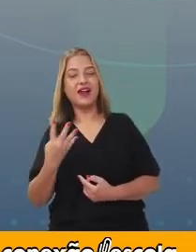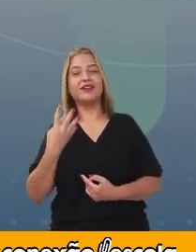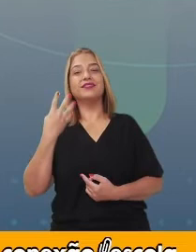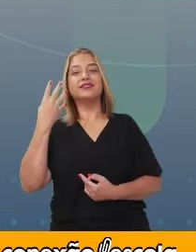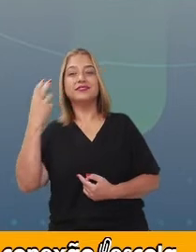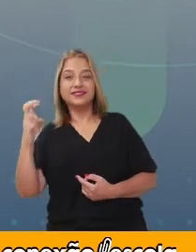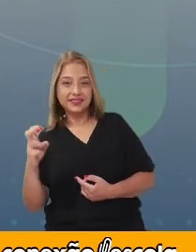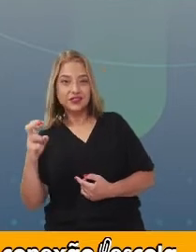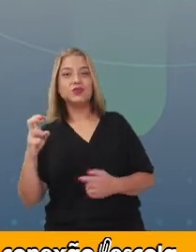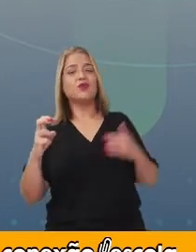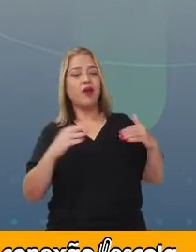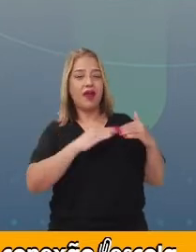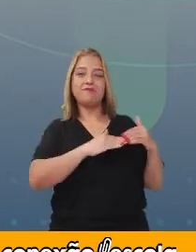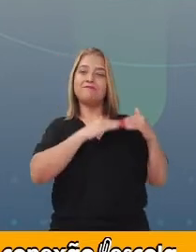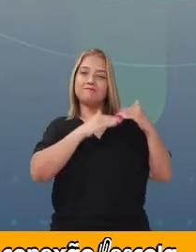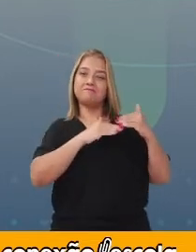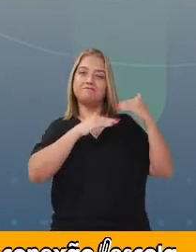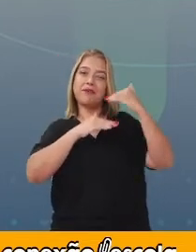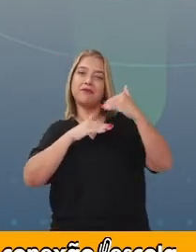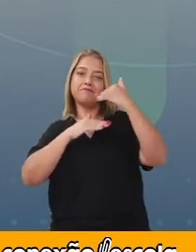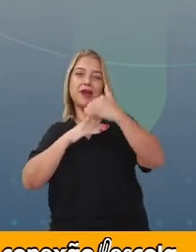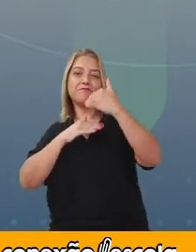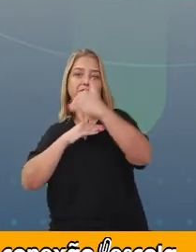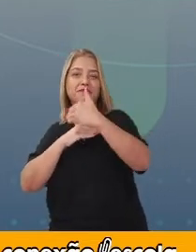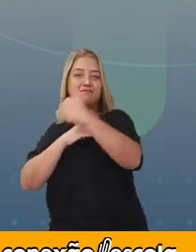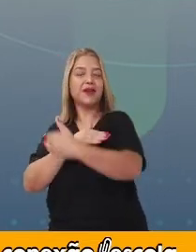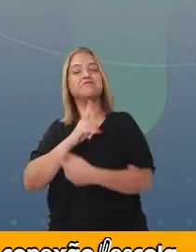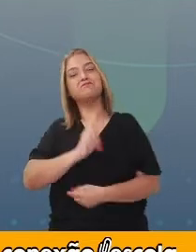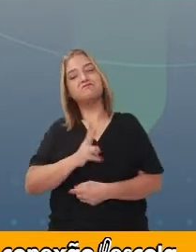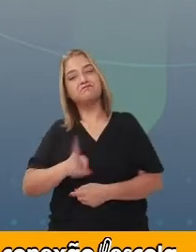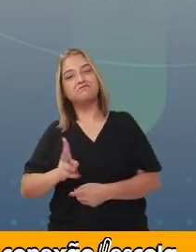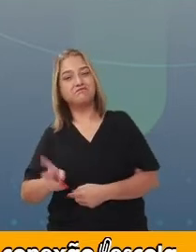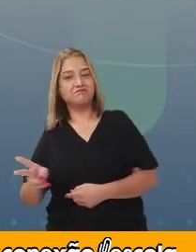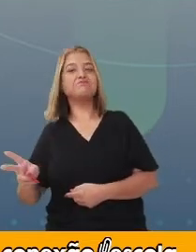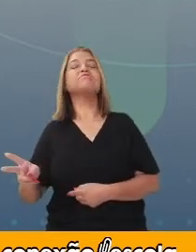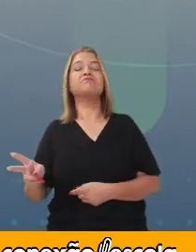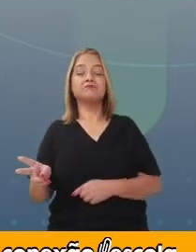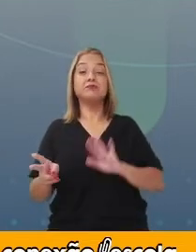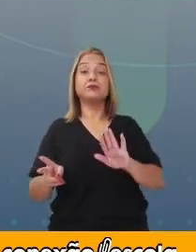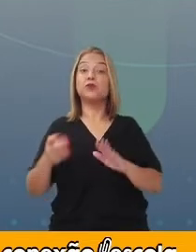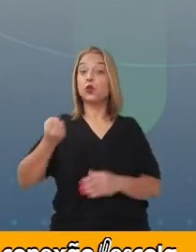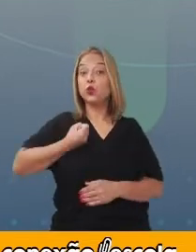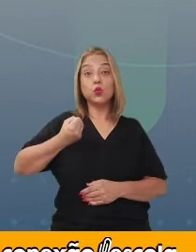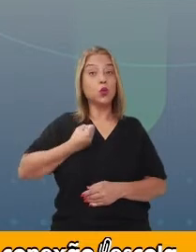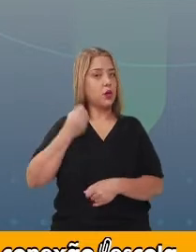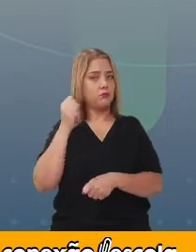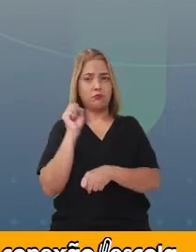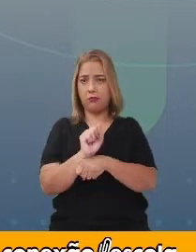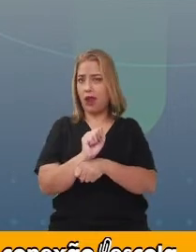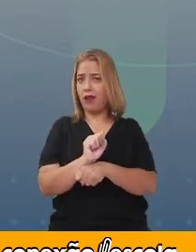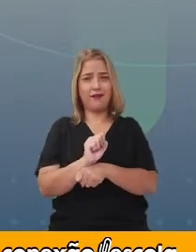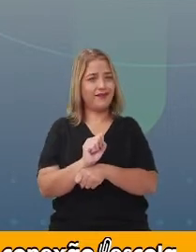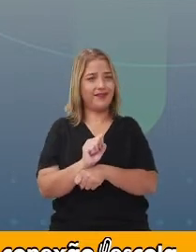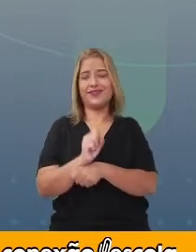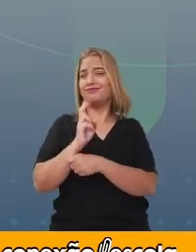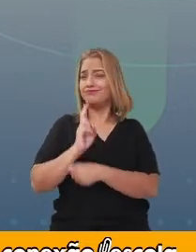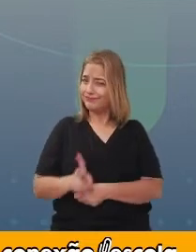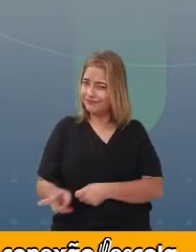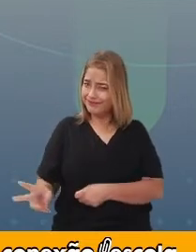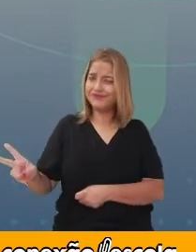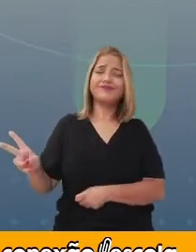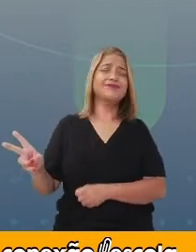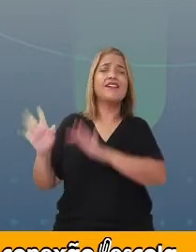no 5 e assim sucessivamente. E os números não param, né? Então,